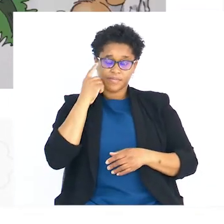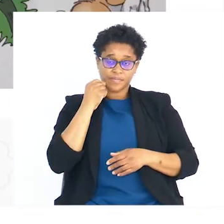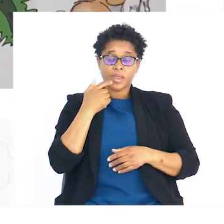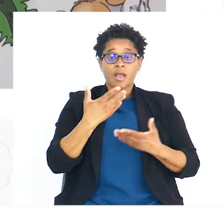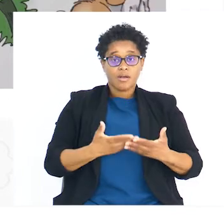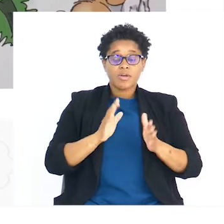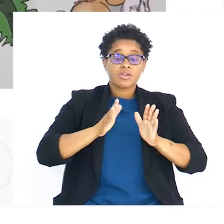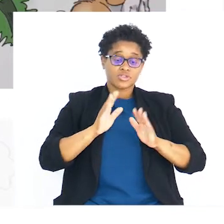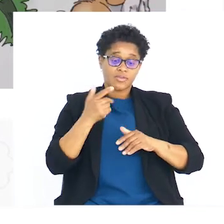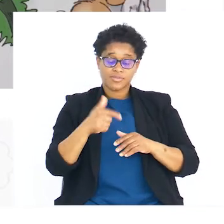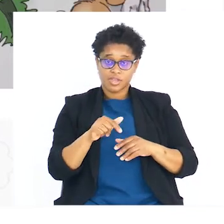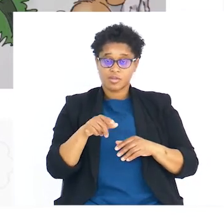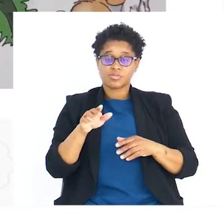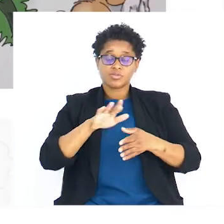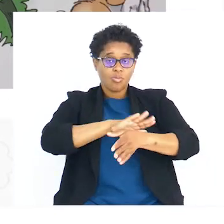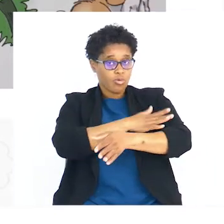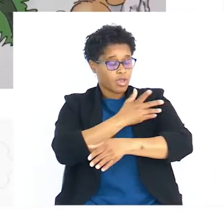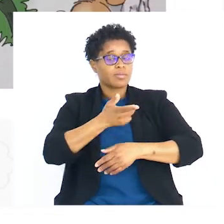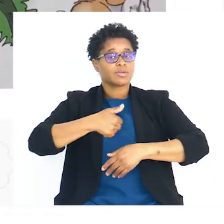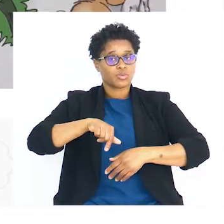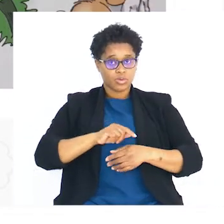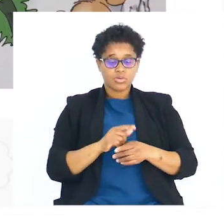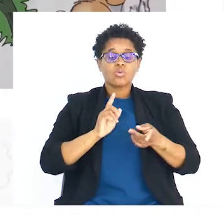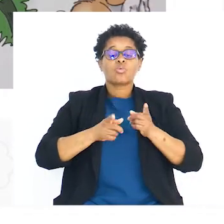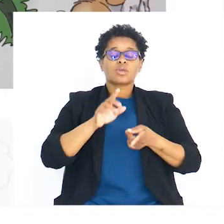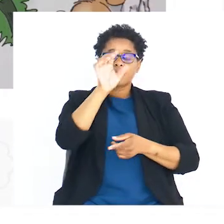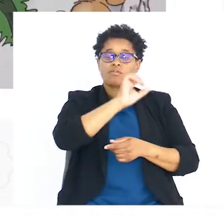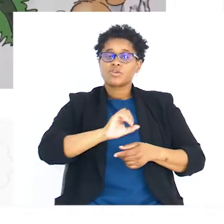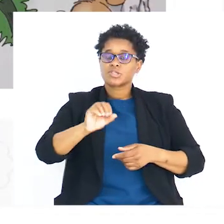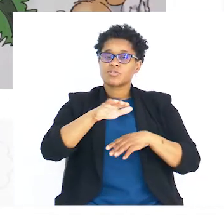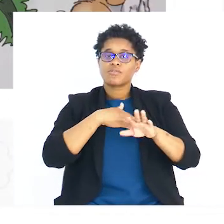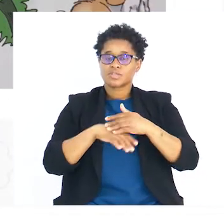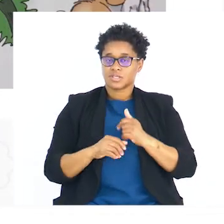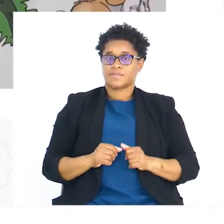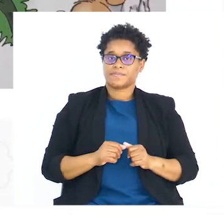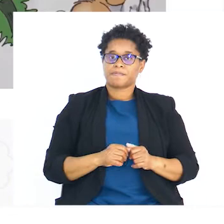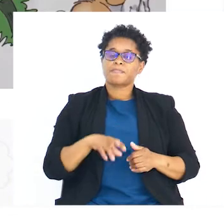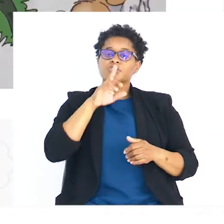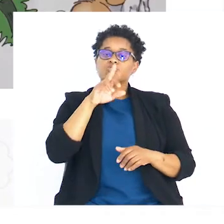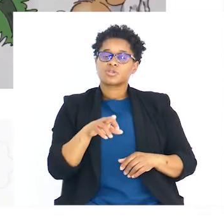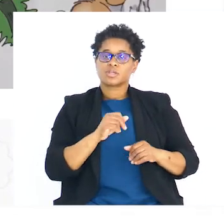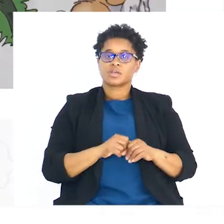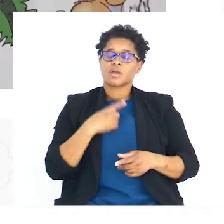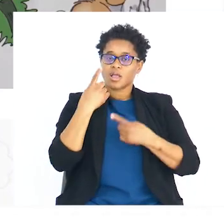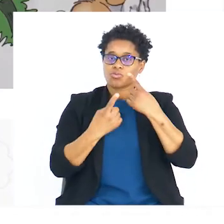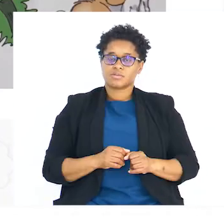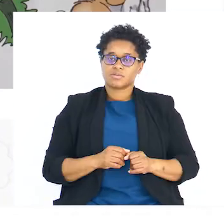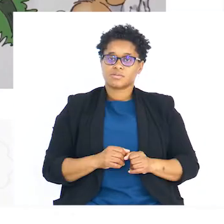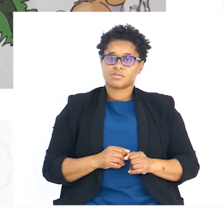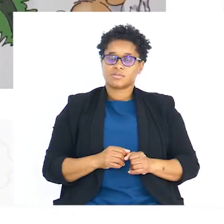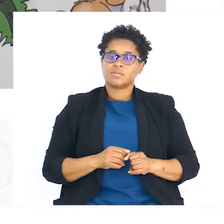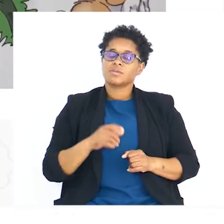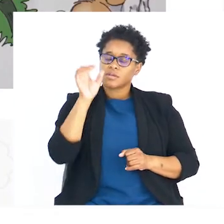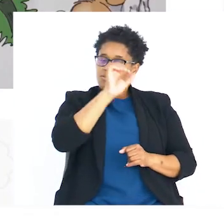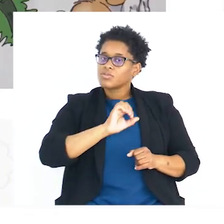Agora que já temos o nosso poema, o que vocês vão fazer é responder algumas perguntinhas que